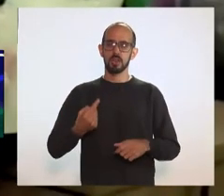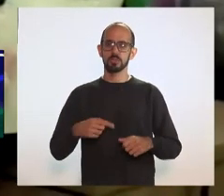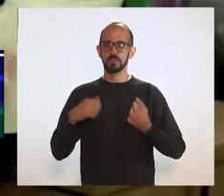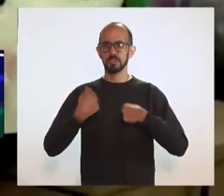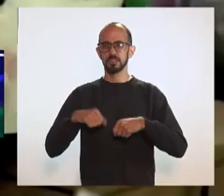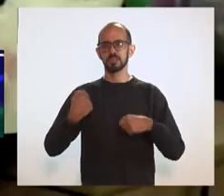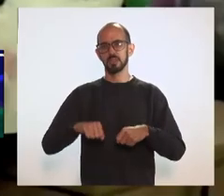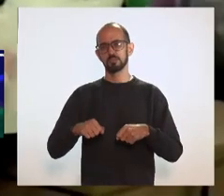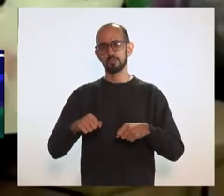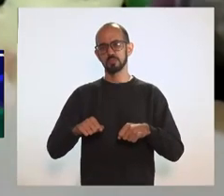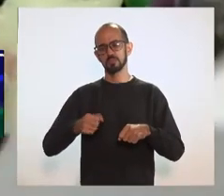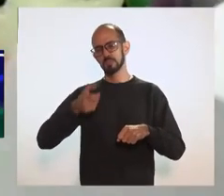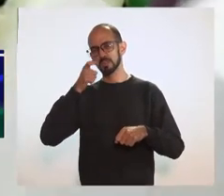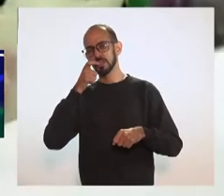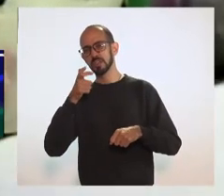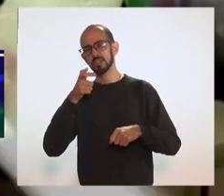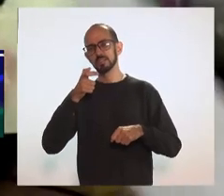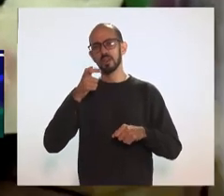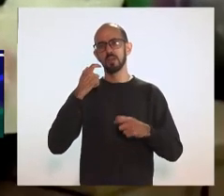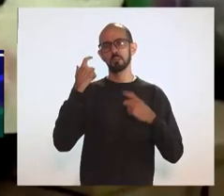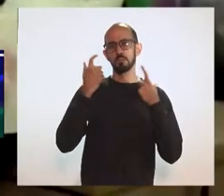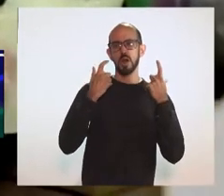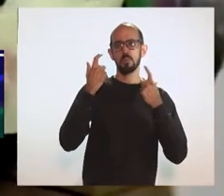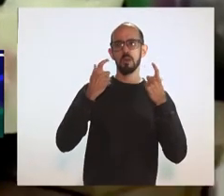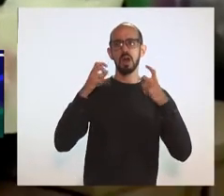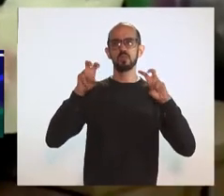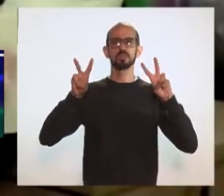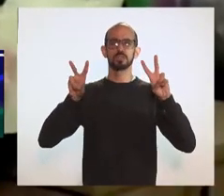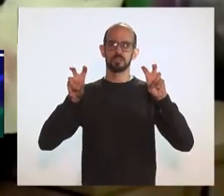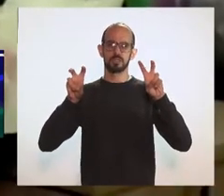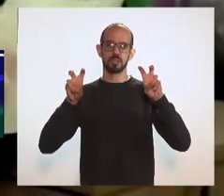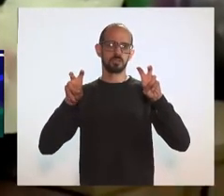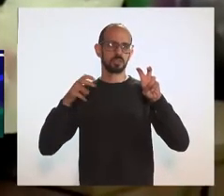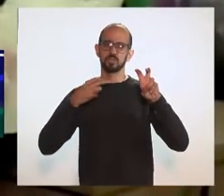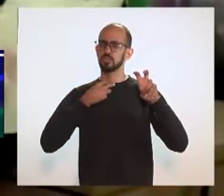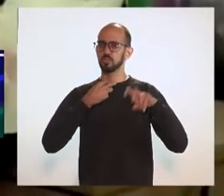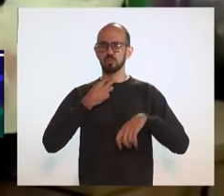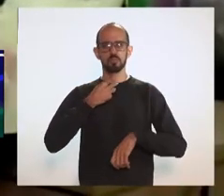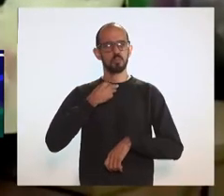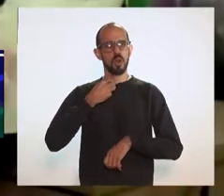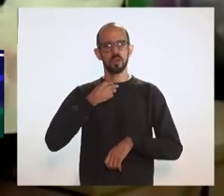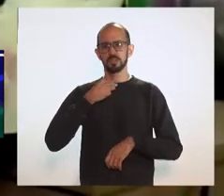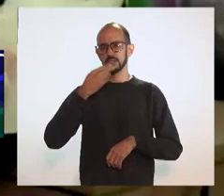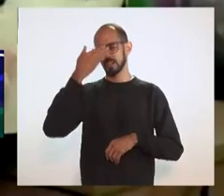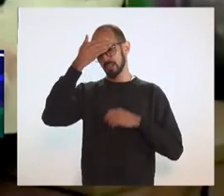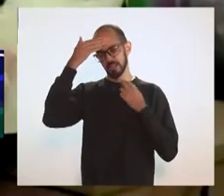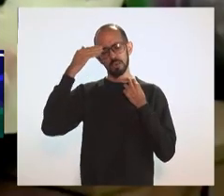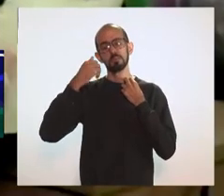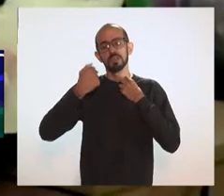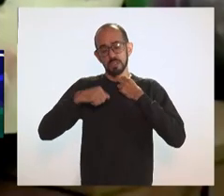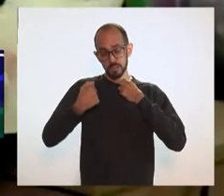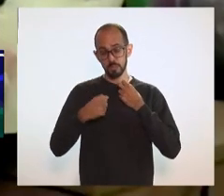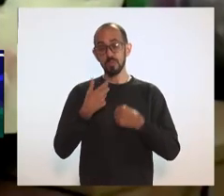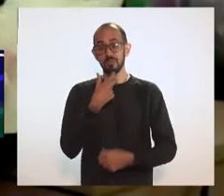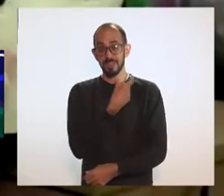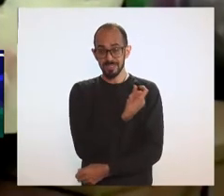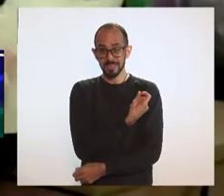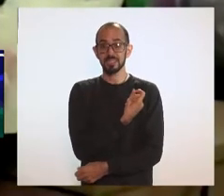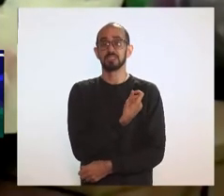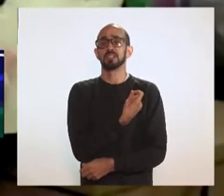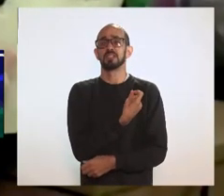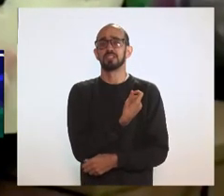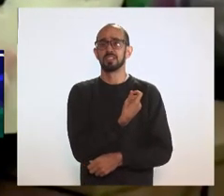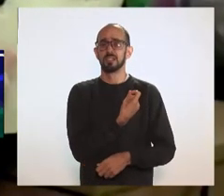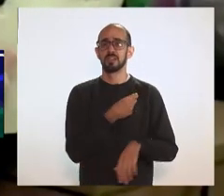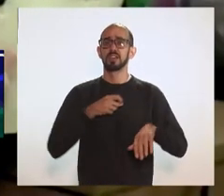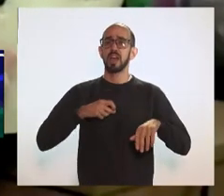a preocupação desse tema. A gente não pode esquecer, precisamos da vacina o mais rápido